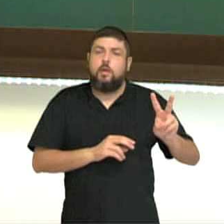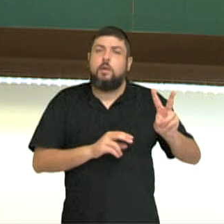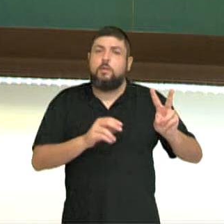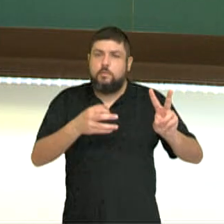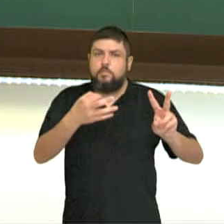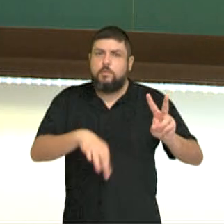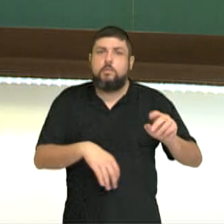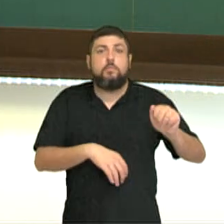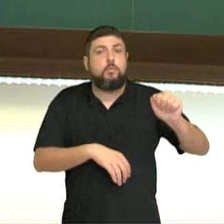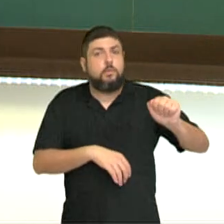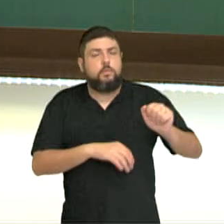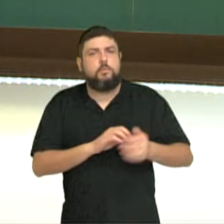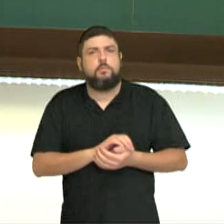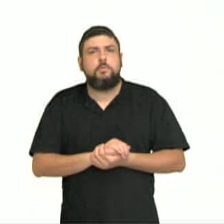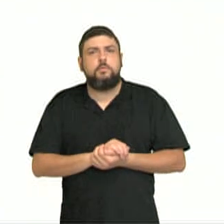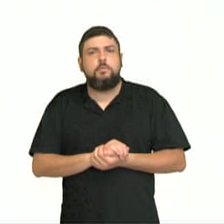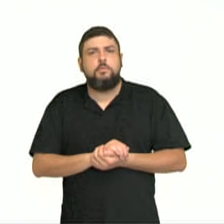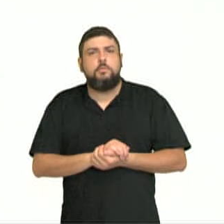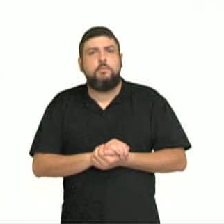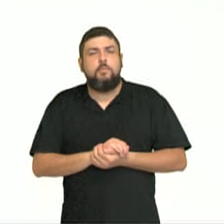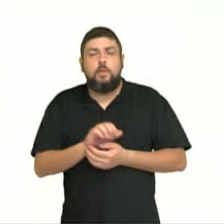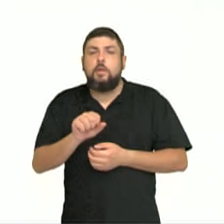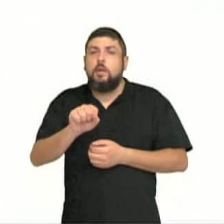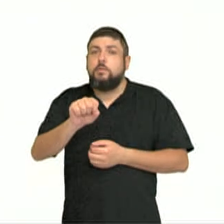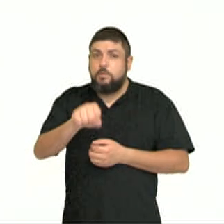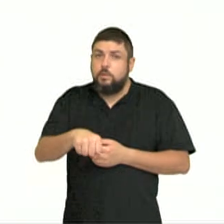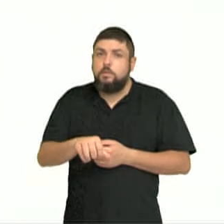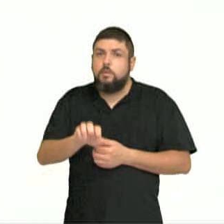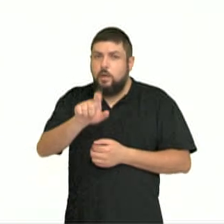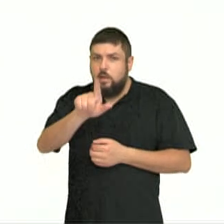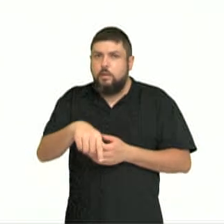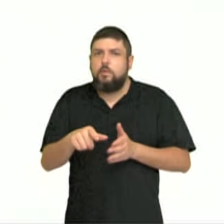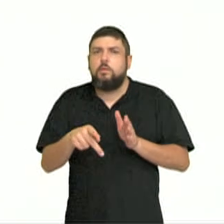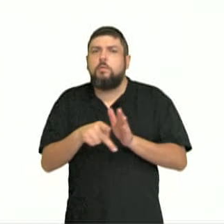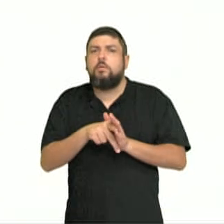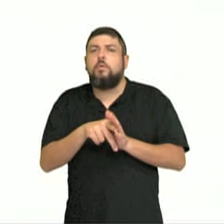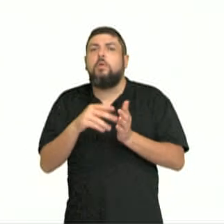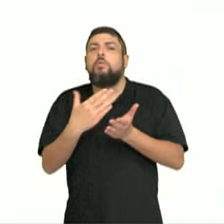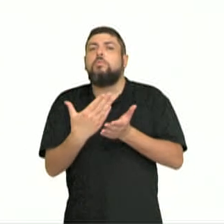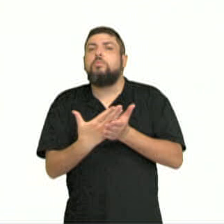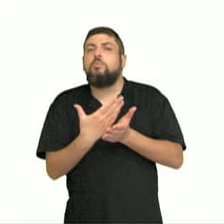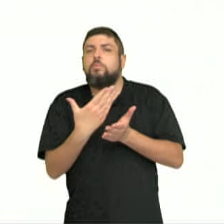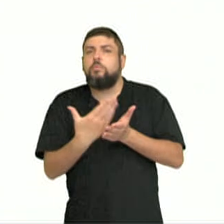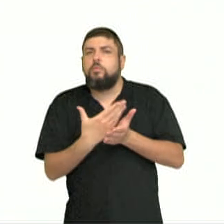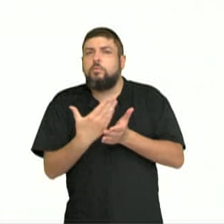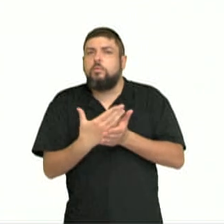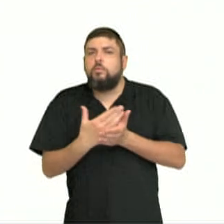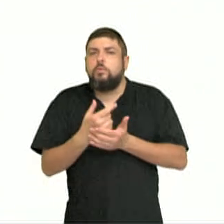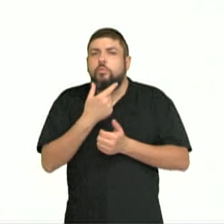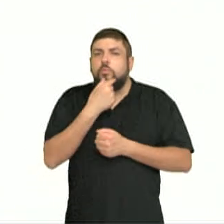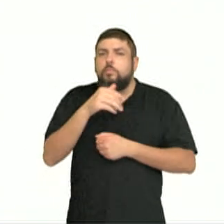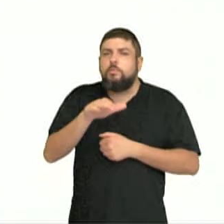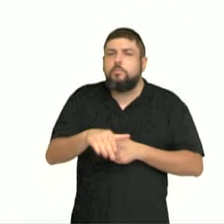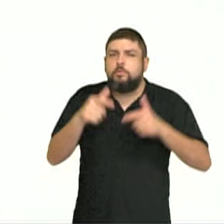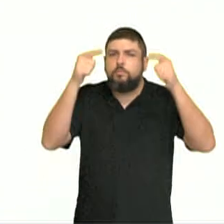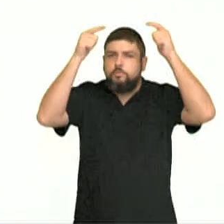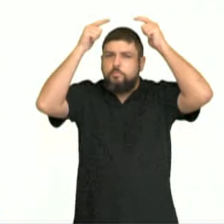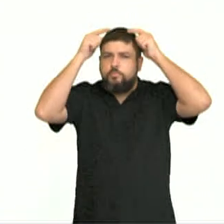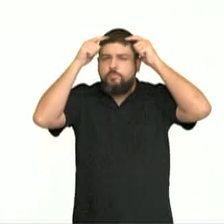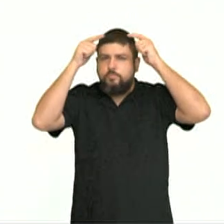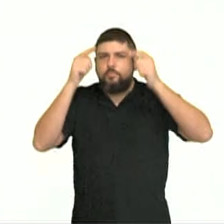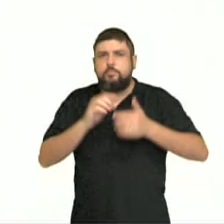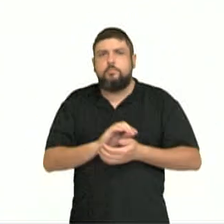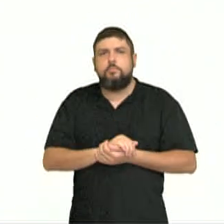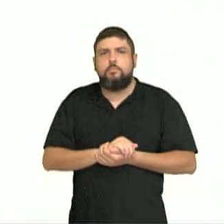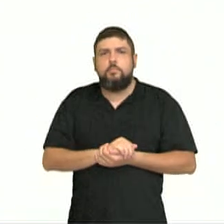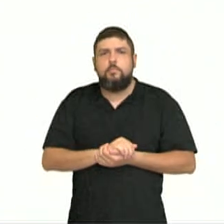sim, parte do livro, né, da resenha crítica do livro Pequeno Príncipe. É incrível como uma história